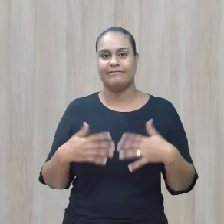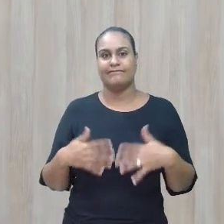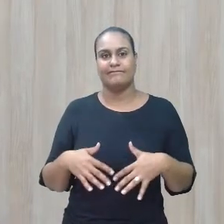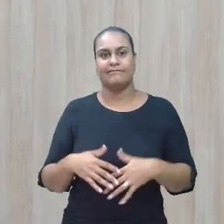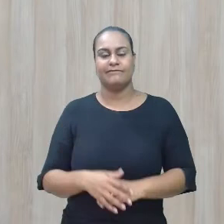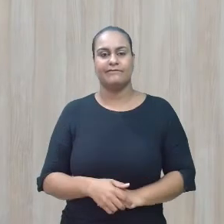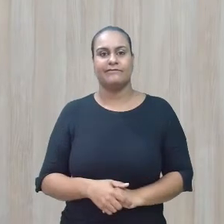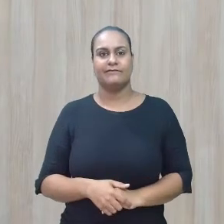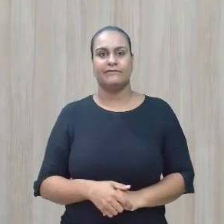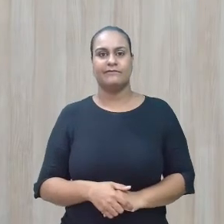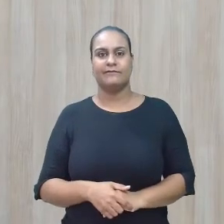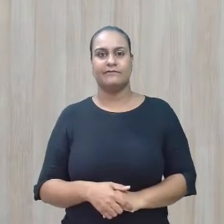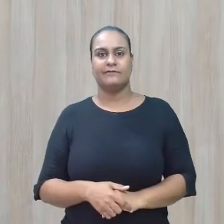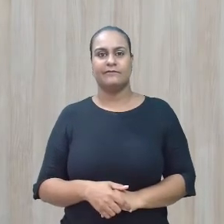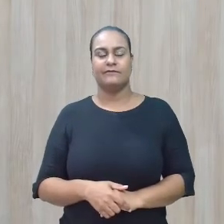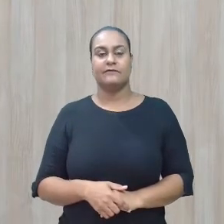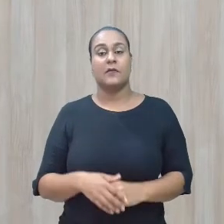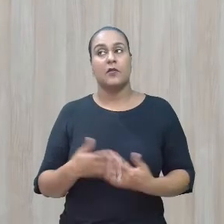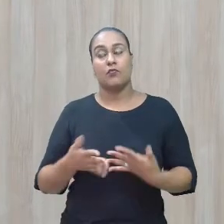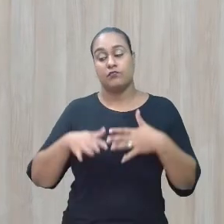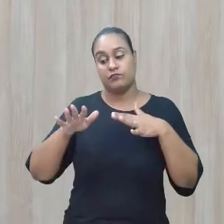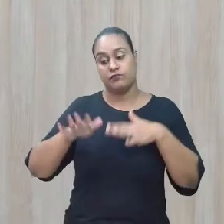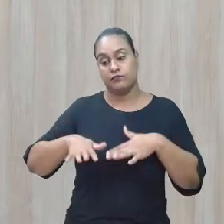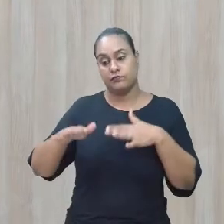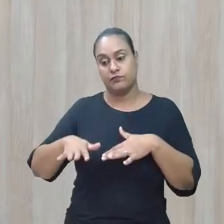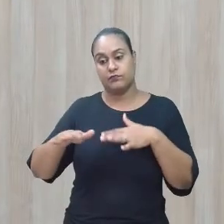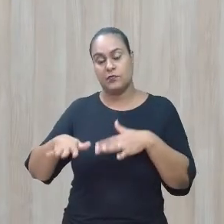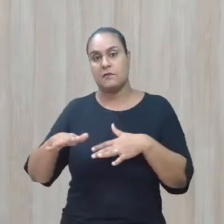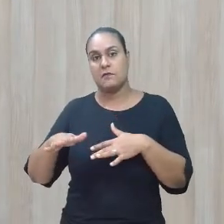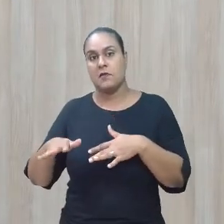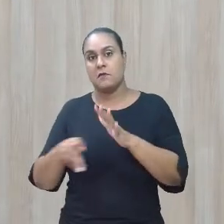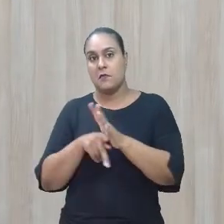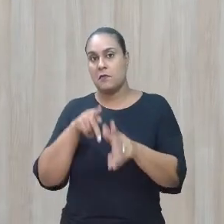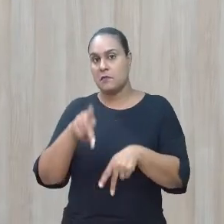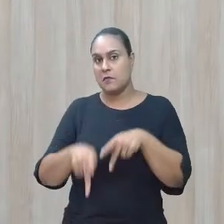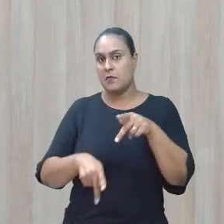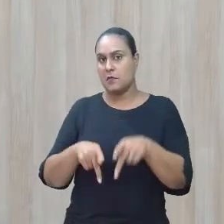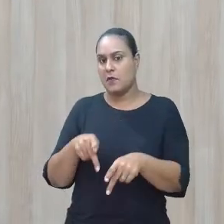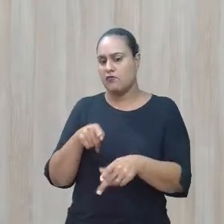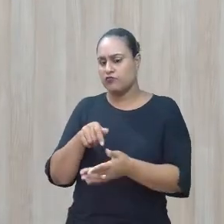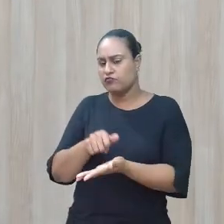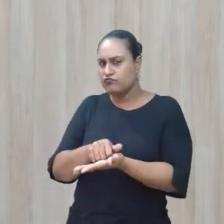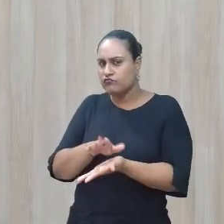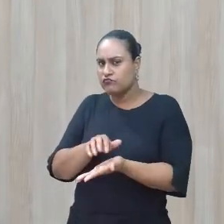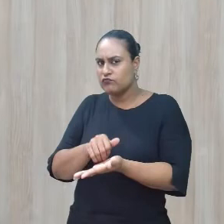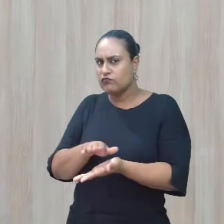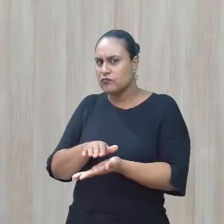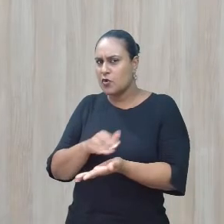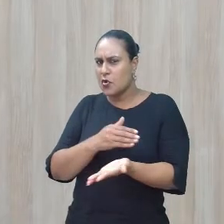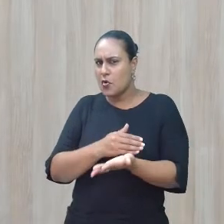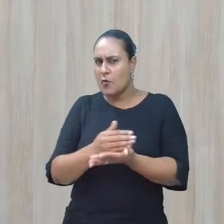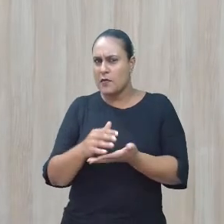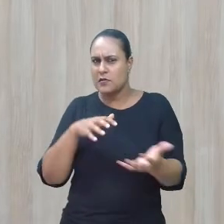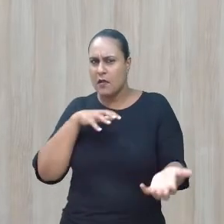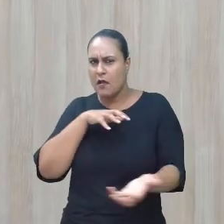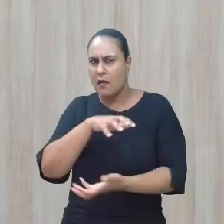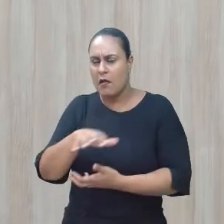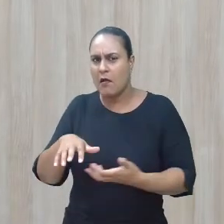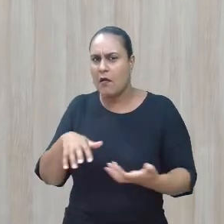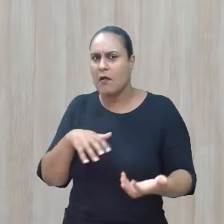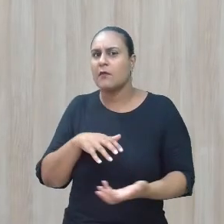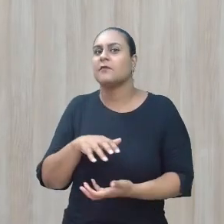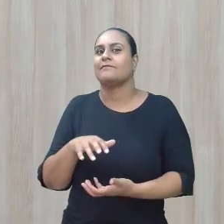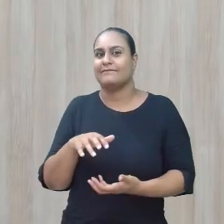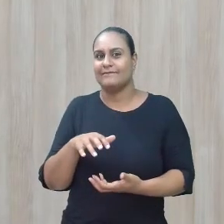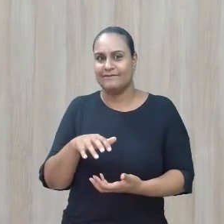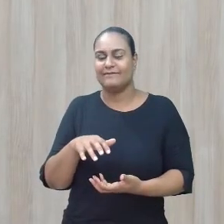né, de que os movimentos na população, né, de excluídos, quando se levantaram na história do Brasil, foram massacrados pelas próprias